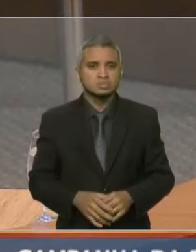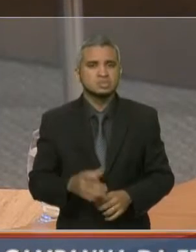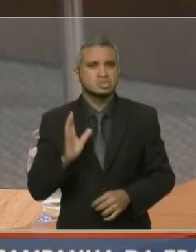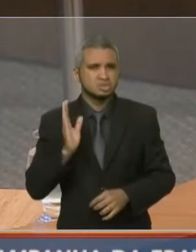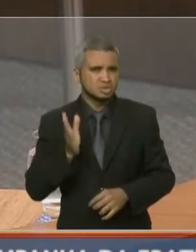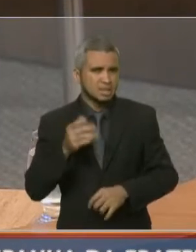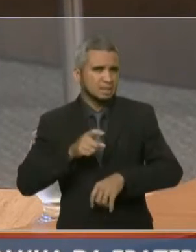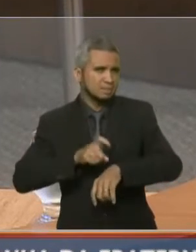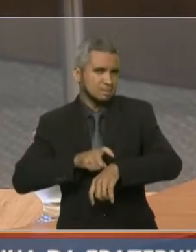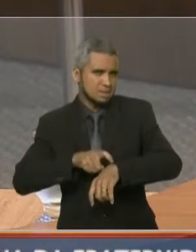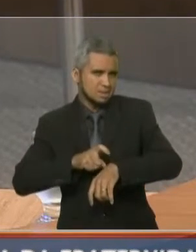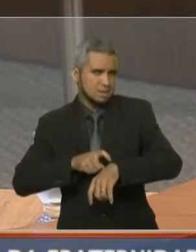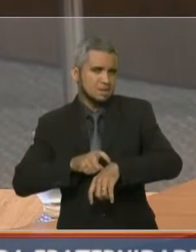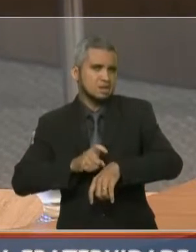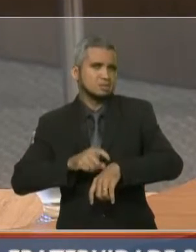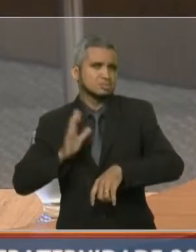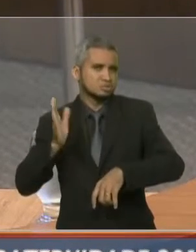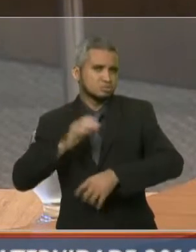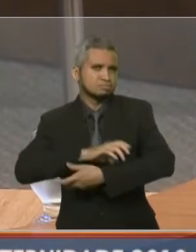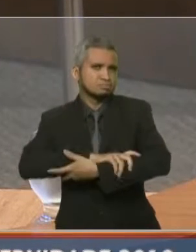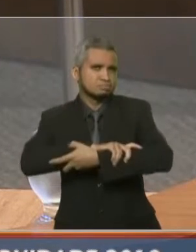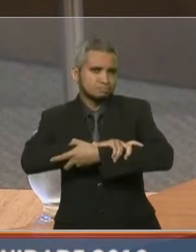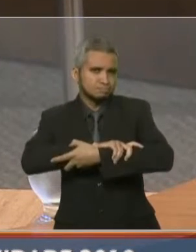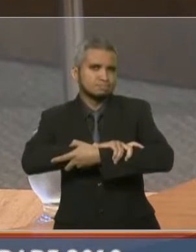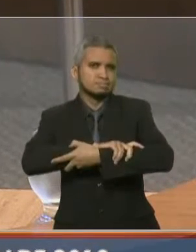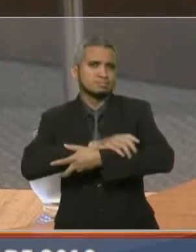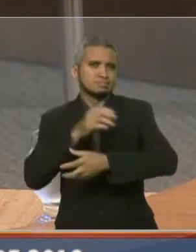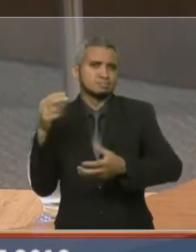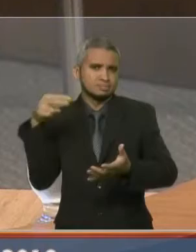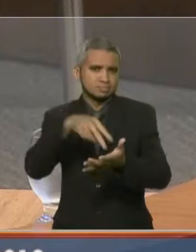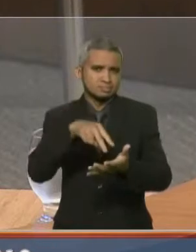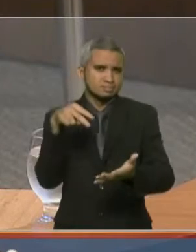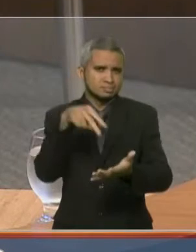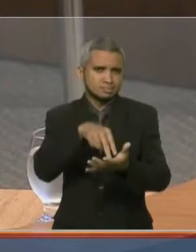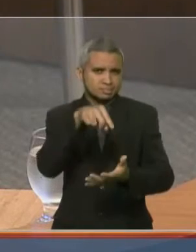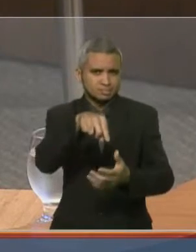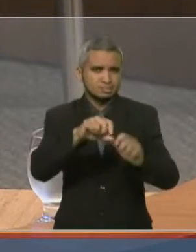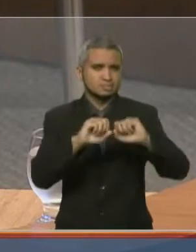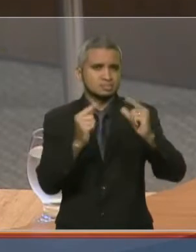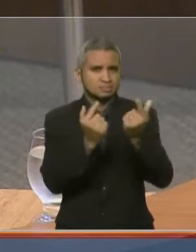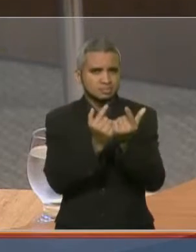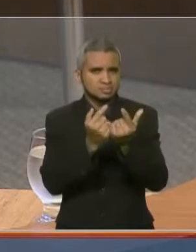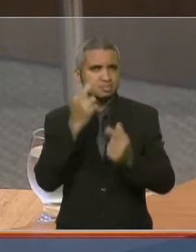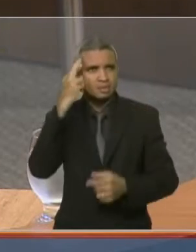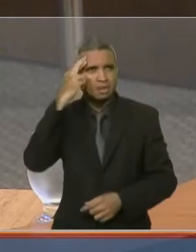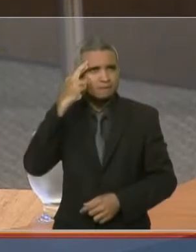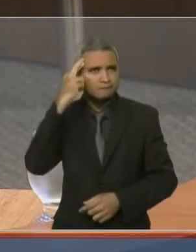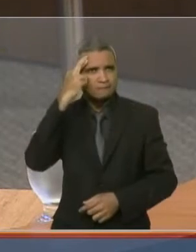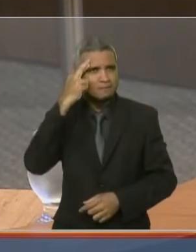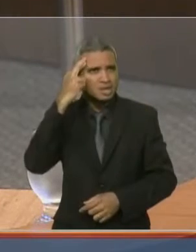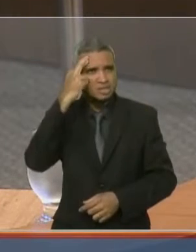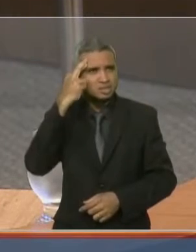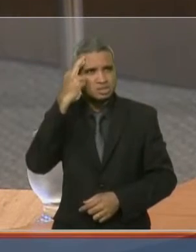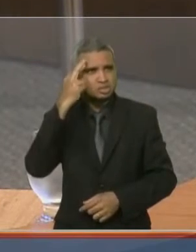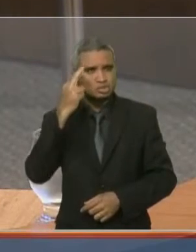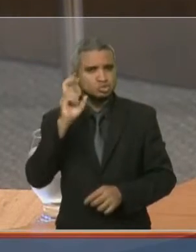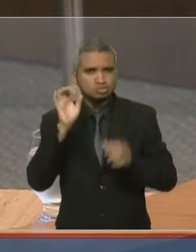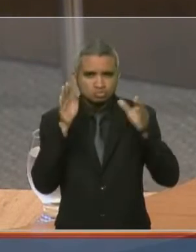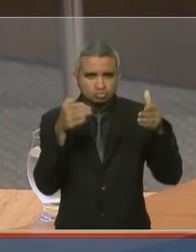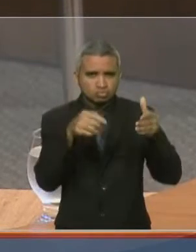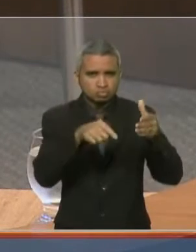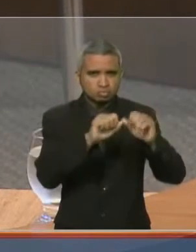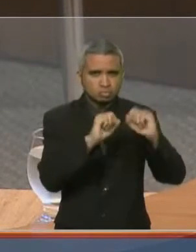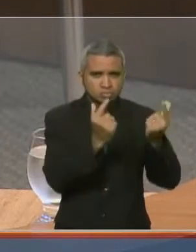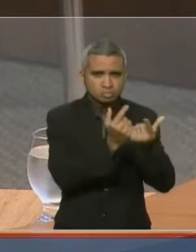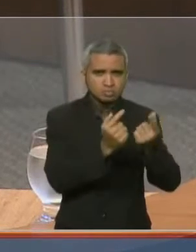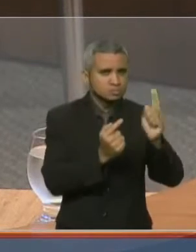tempo fazendo este trabalho, trazendo para a Assembleia Legislativa esta reflexão, não somente para a Assembleia Legislativa, mas para a